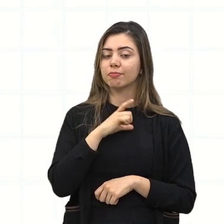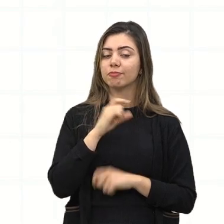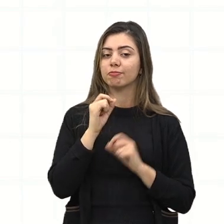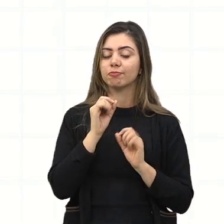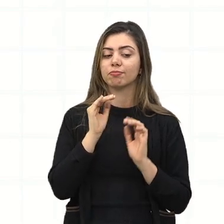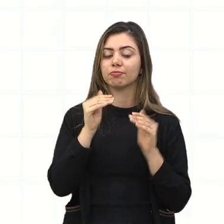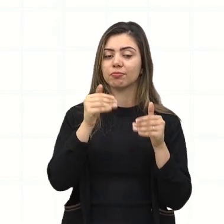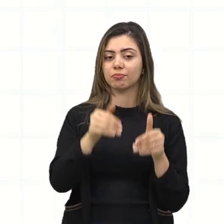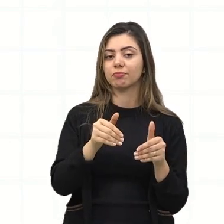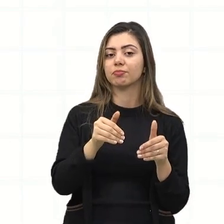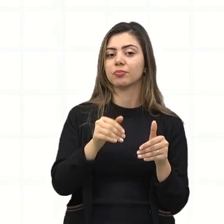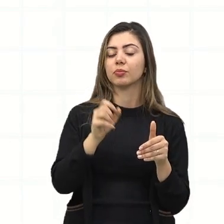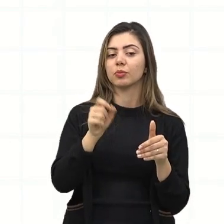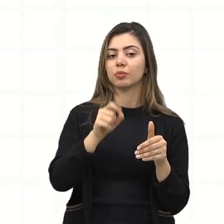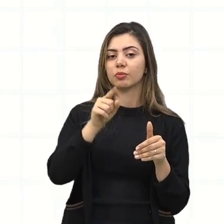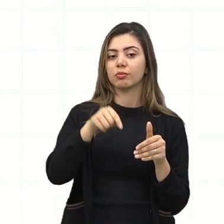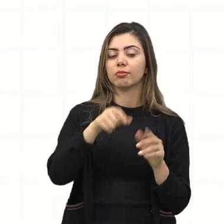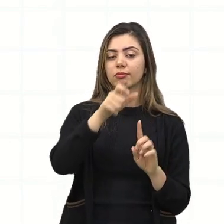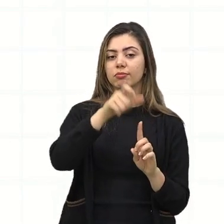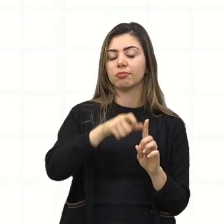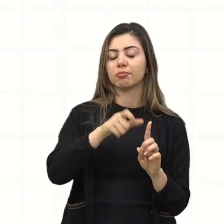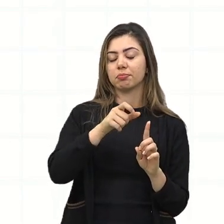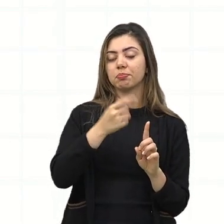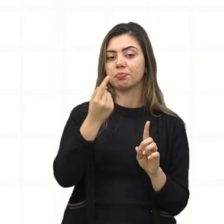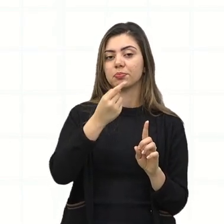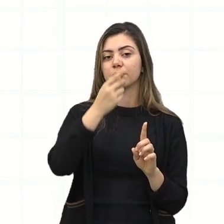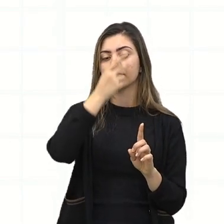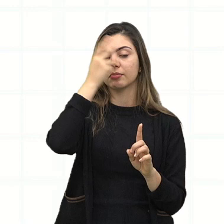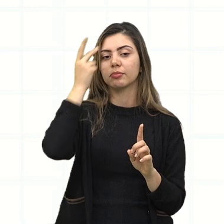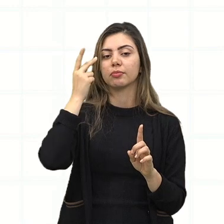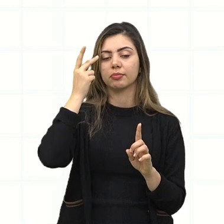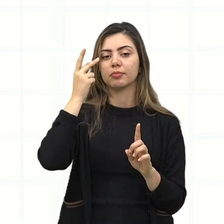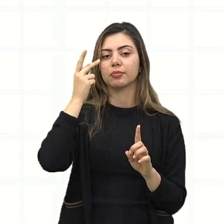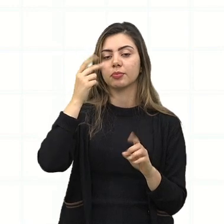na predominância do narrador em